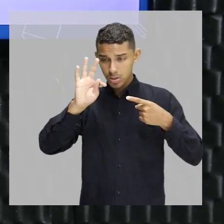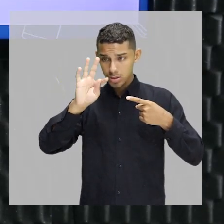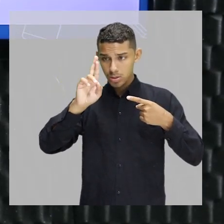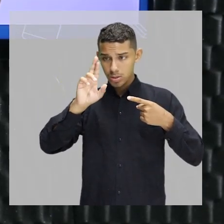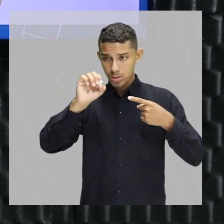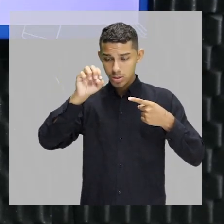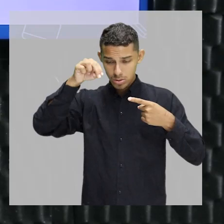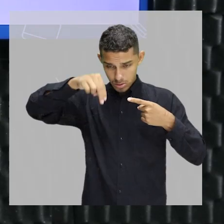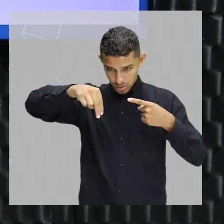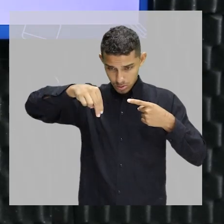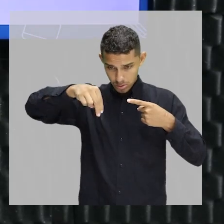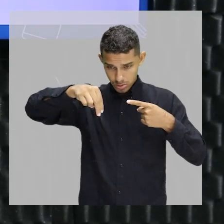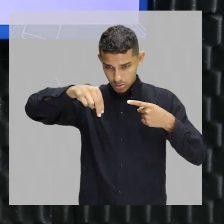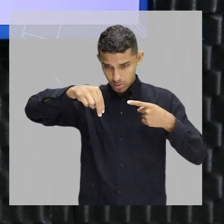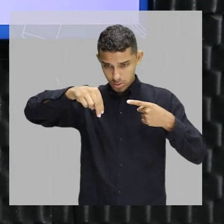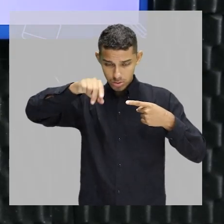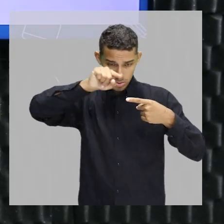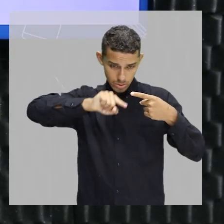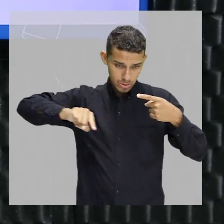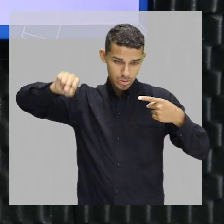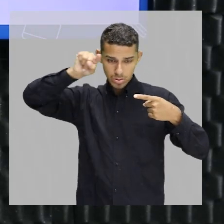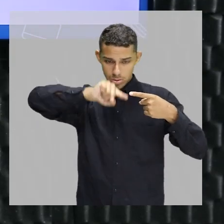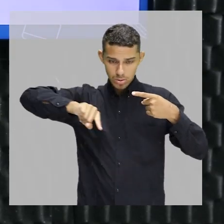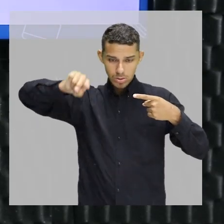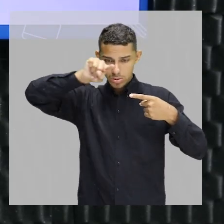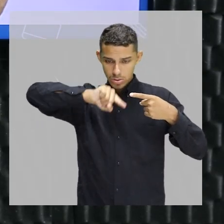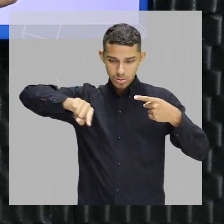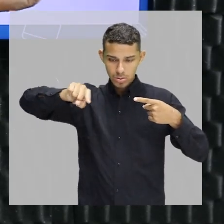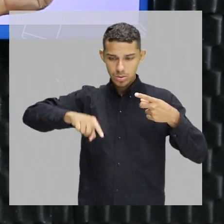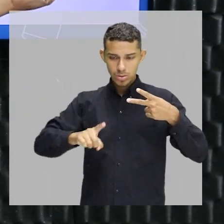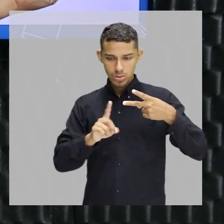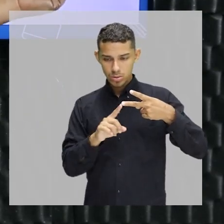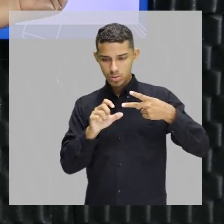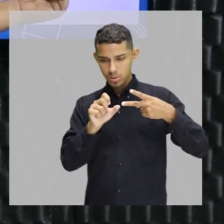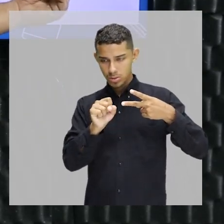Ciclo de movimento